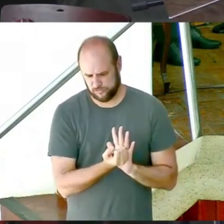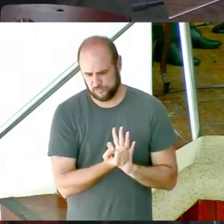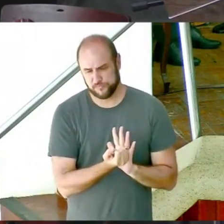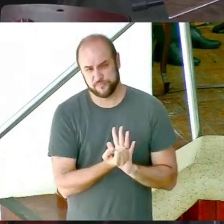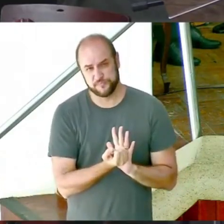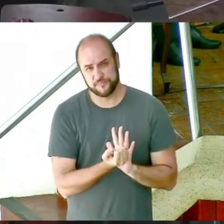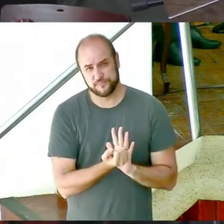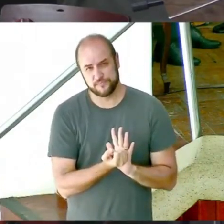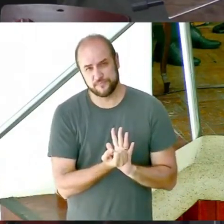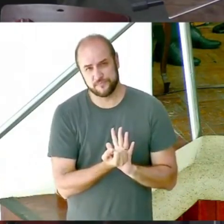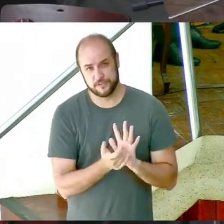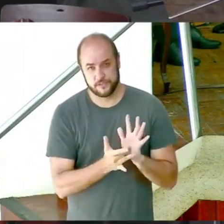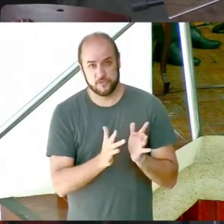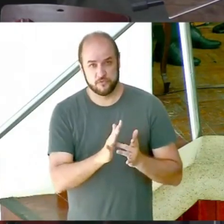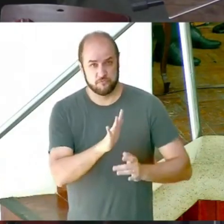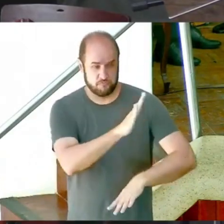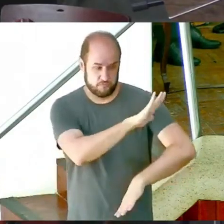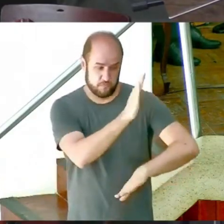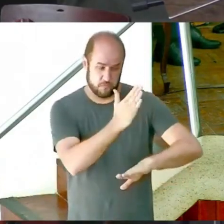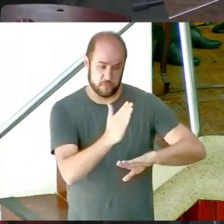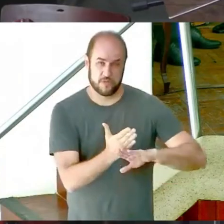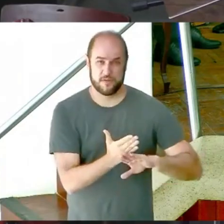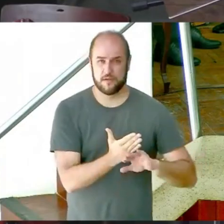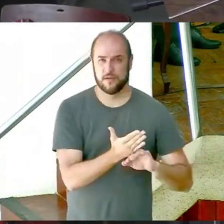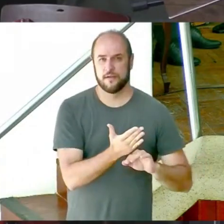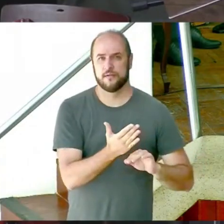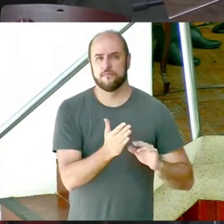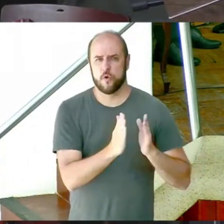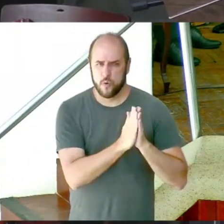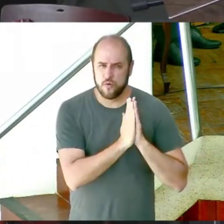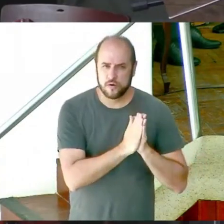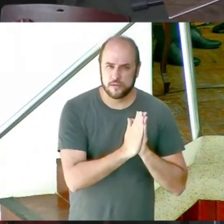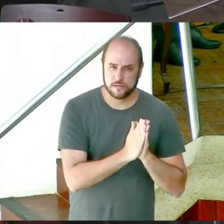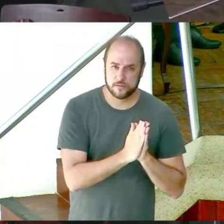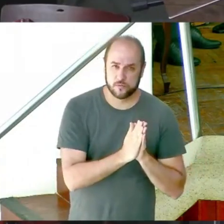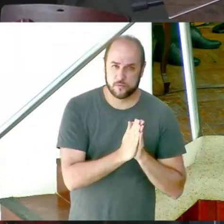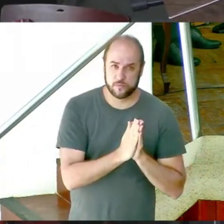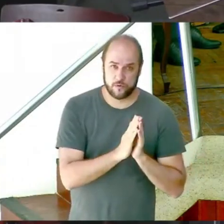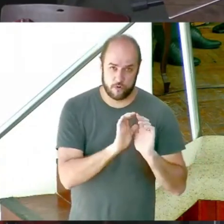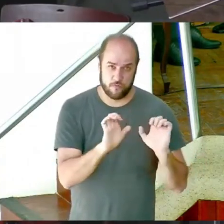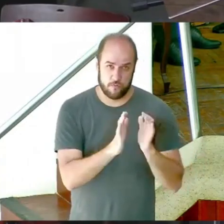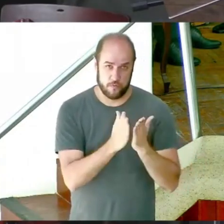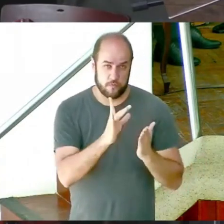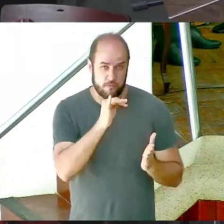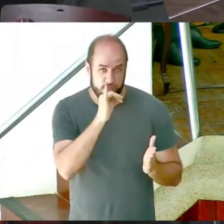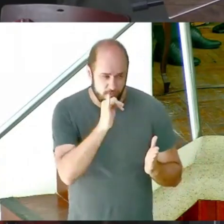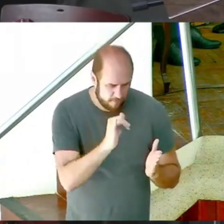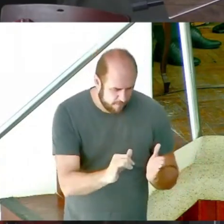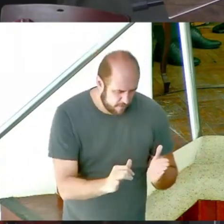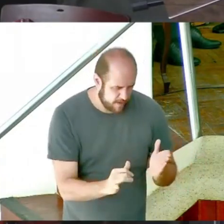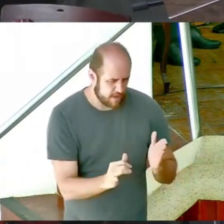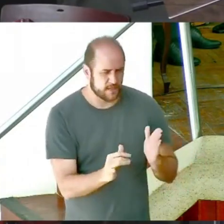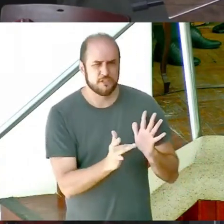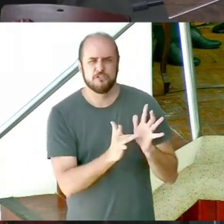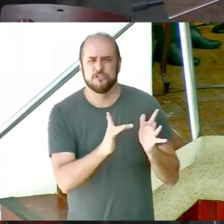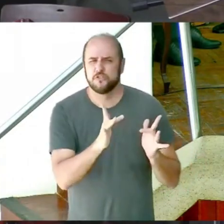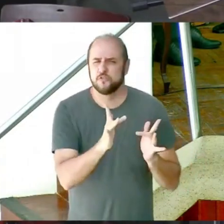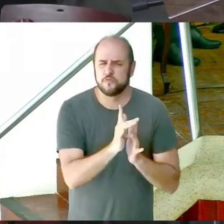no Getsemane, orando. E o texto dos evangelhos nos mostram que Ele estava em